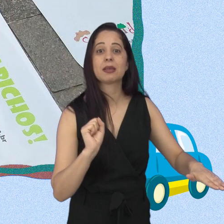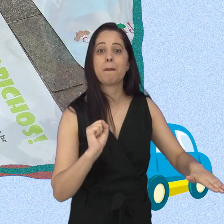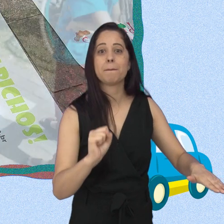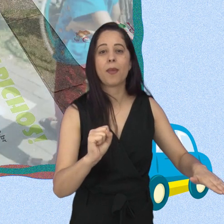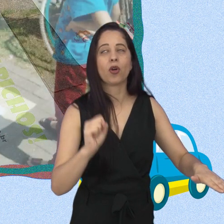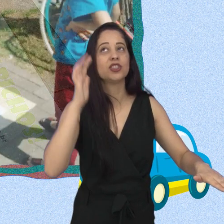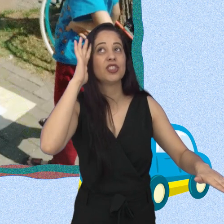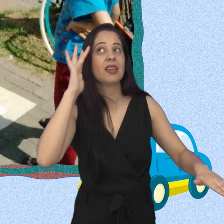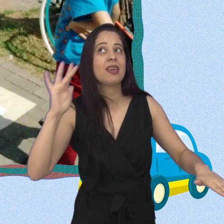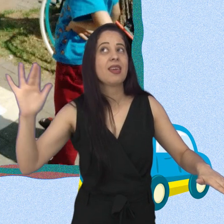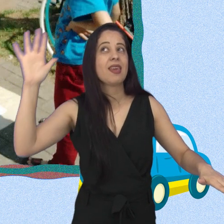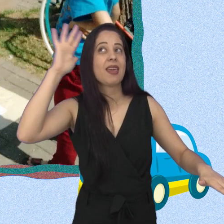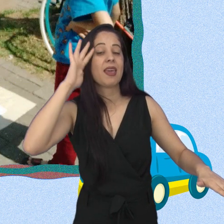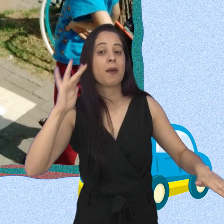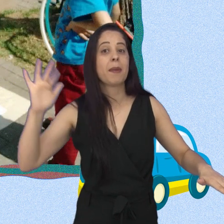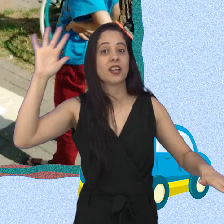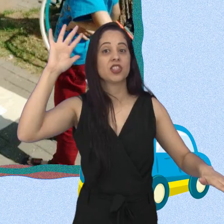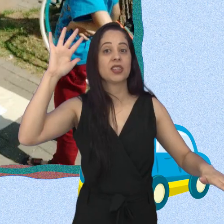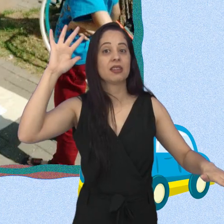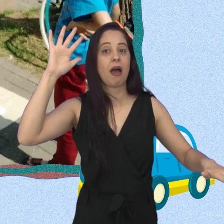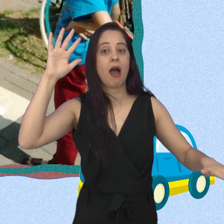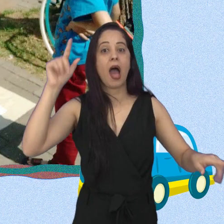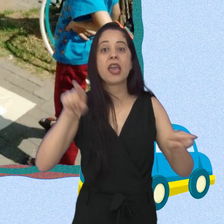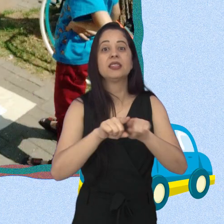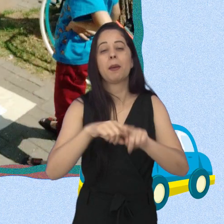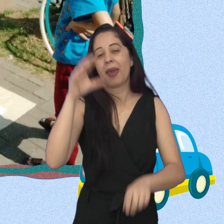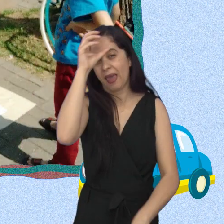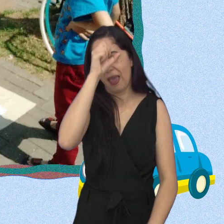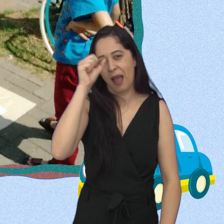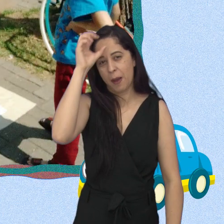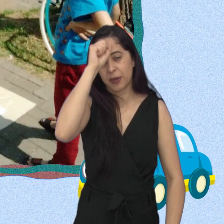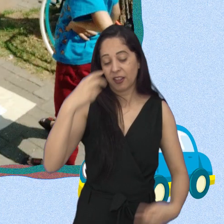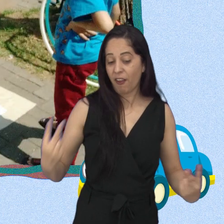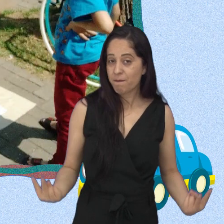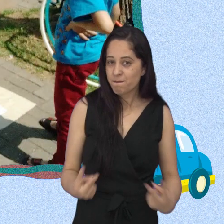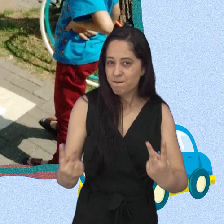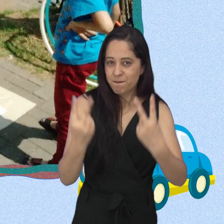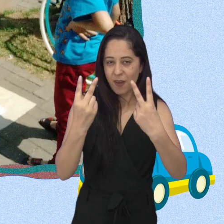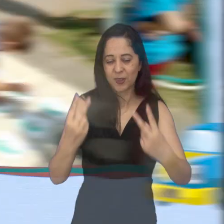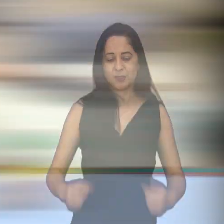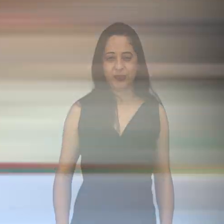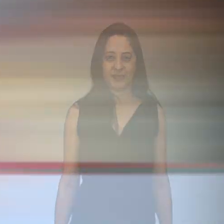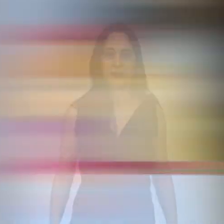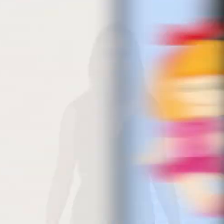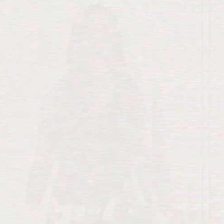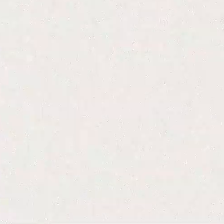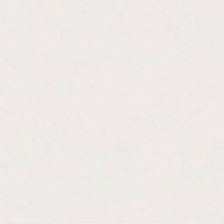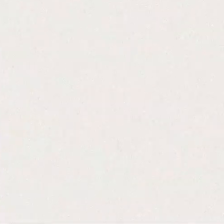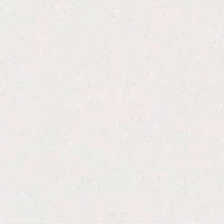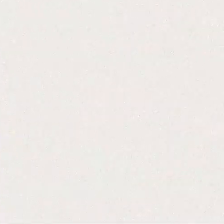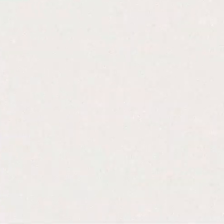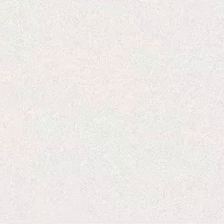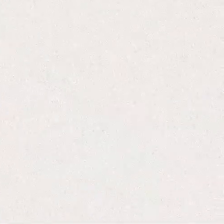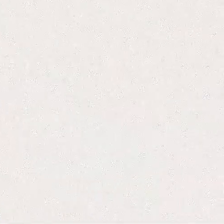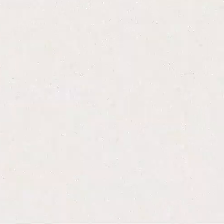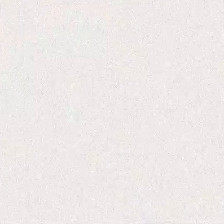situações, elas podem exercitar a imaginação, além de aprender sobre valores.